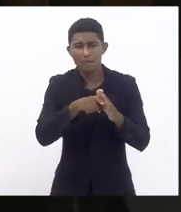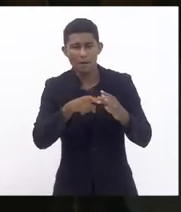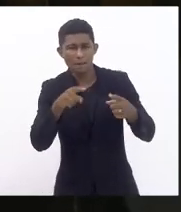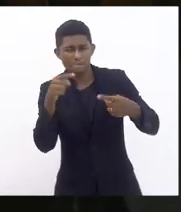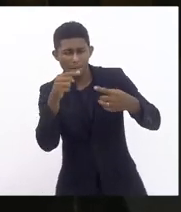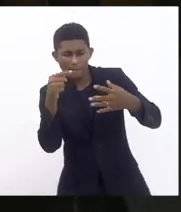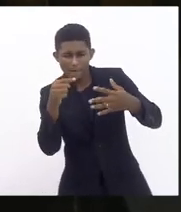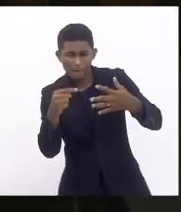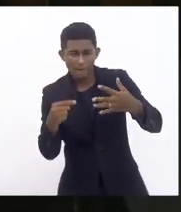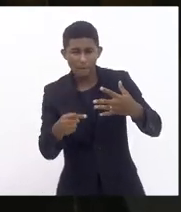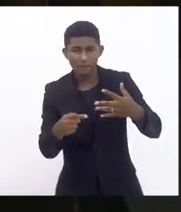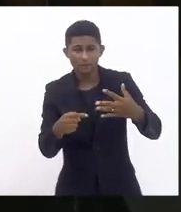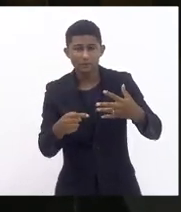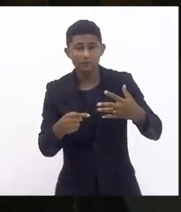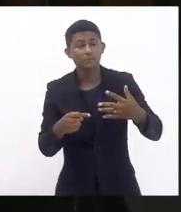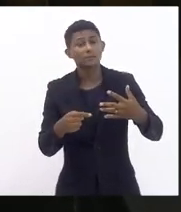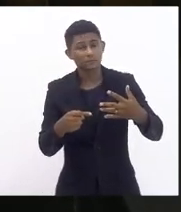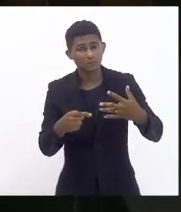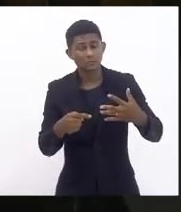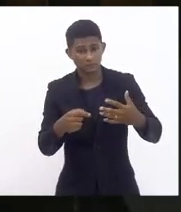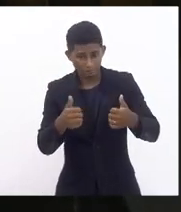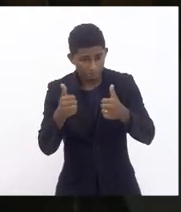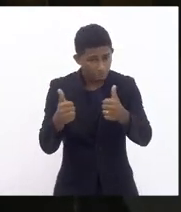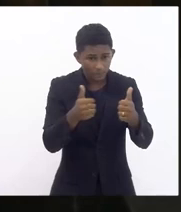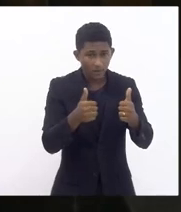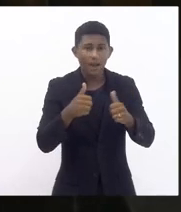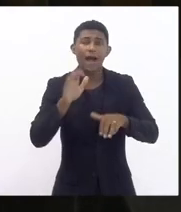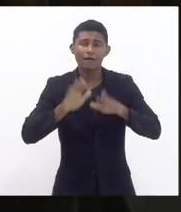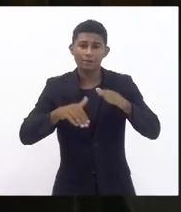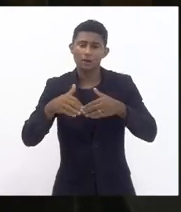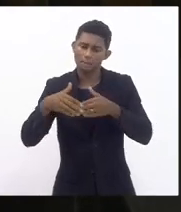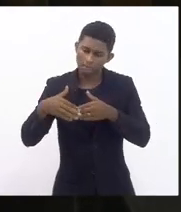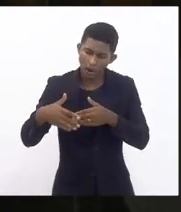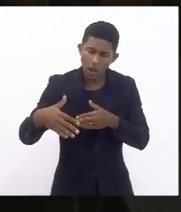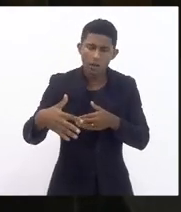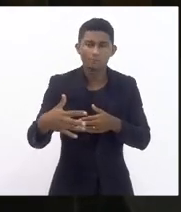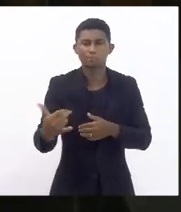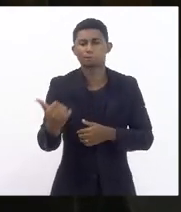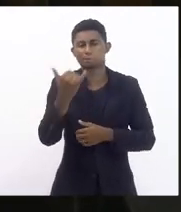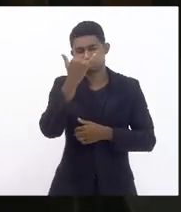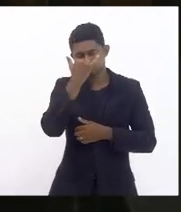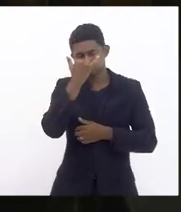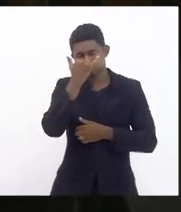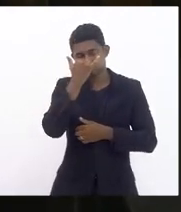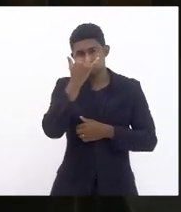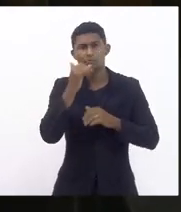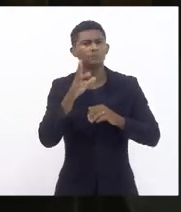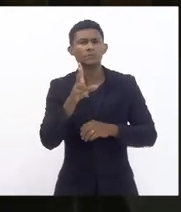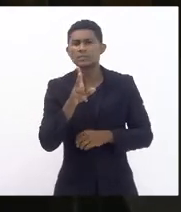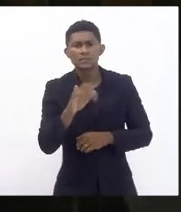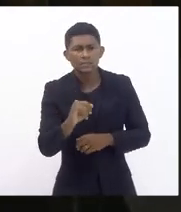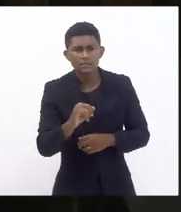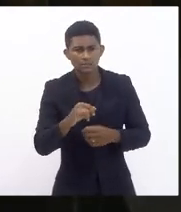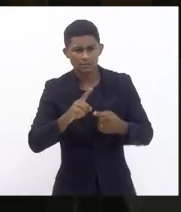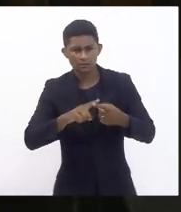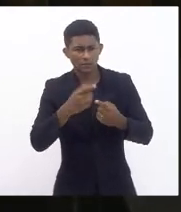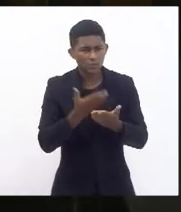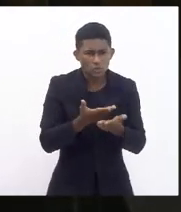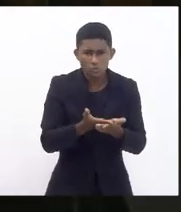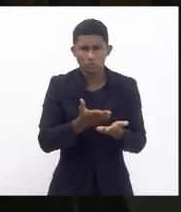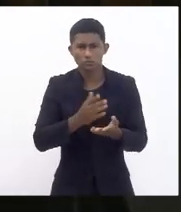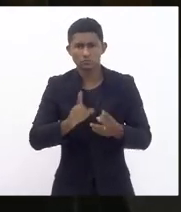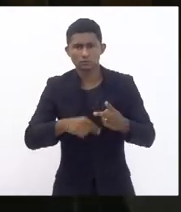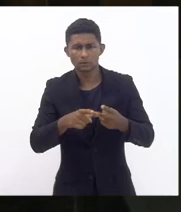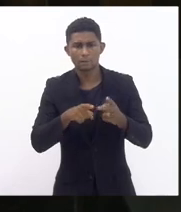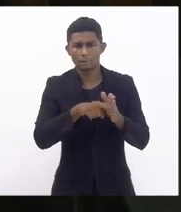possibilidade, pelo grau de imprevisibilidade, de dar errado. Não estando certo, não tendo isto,